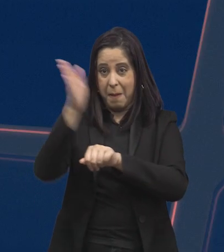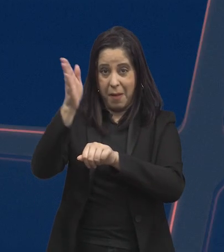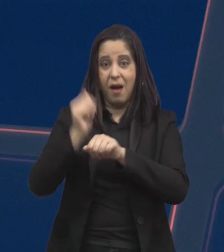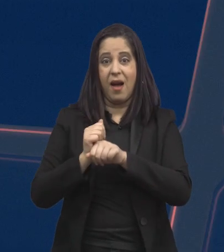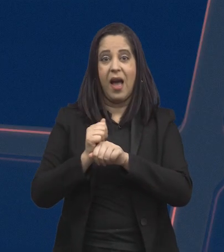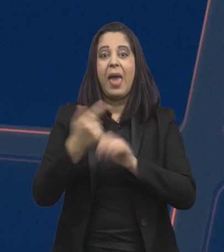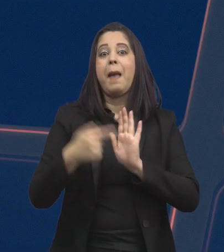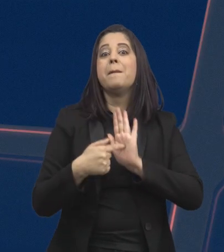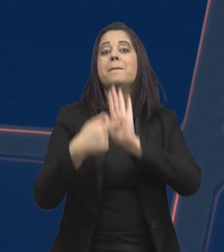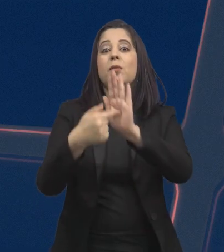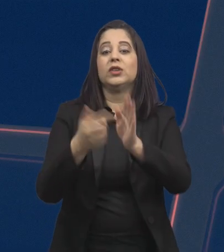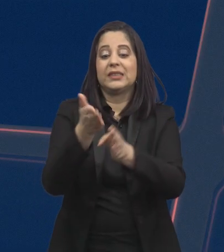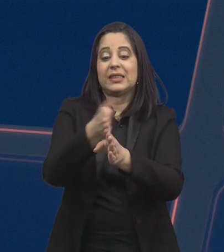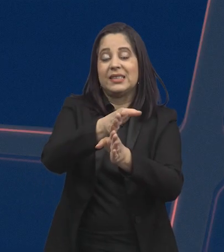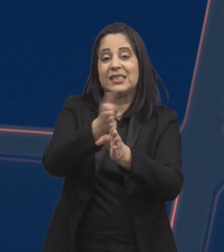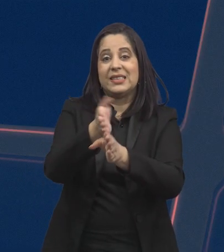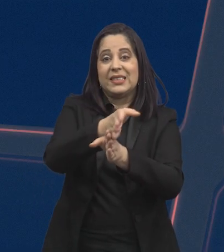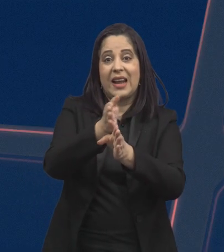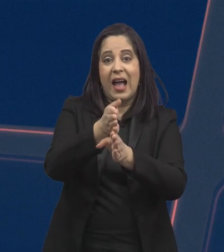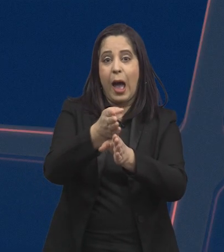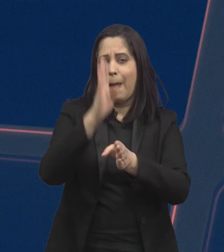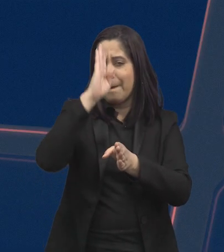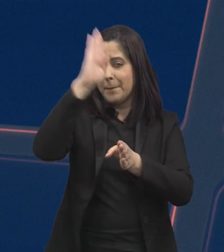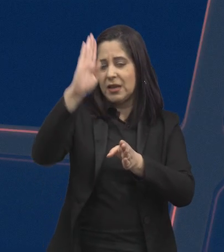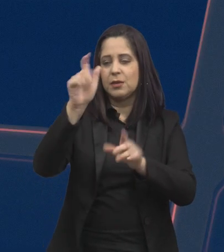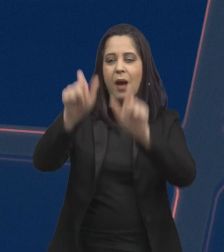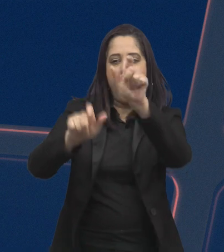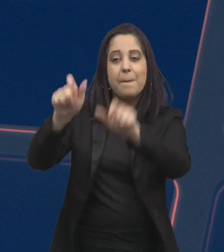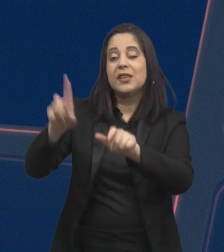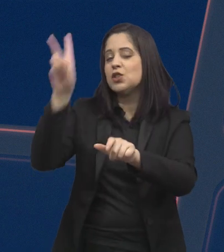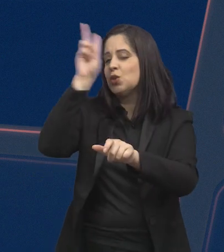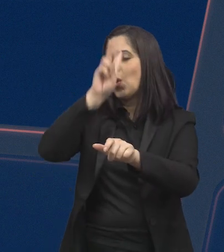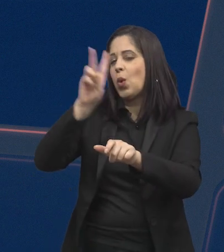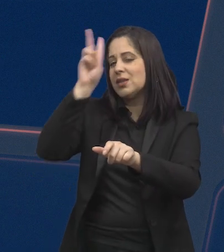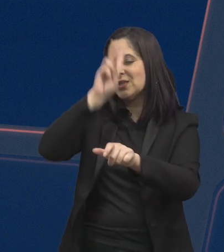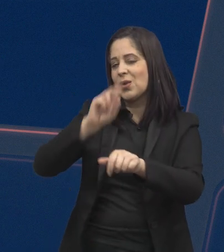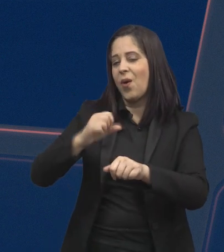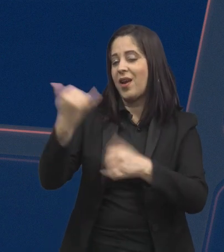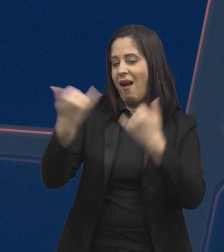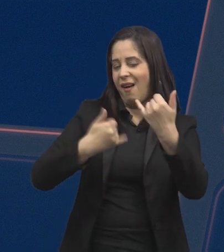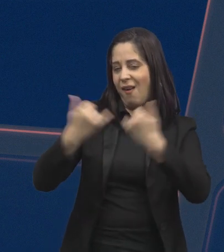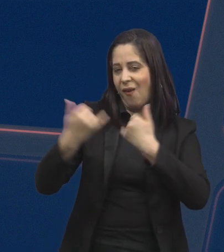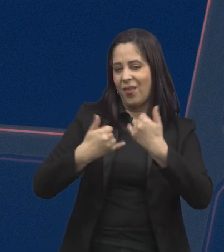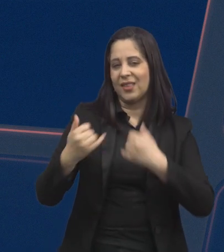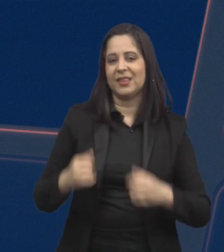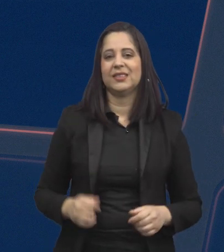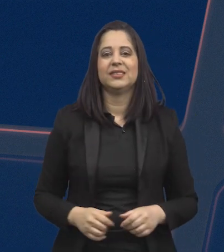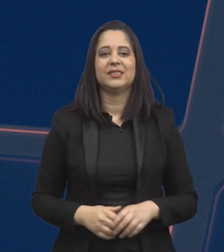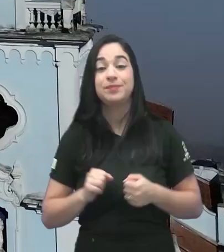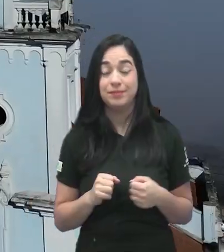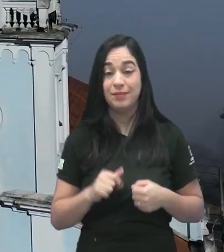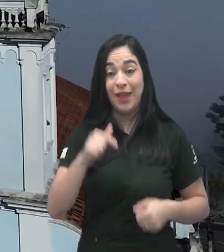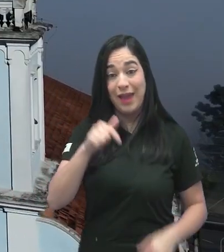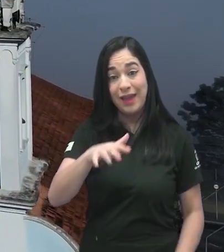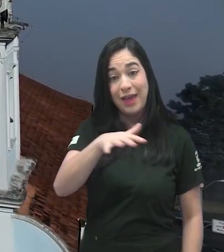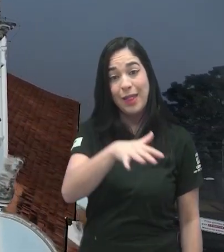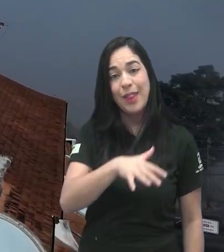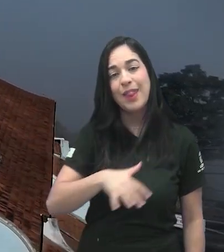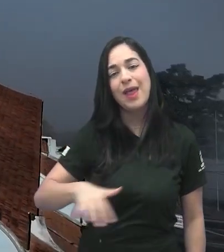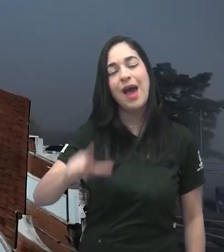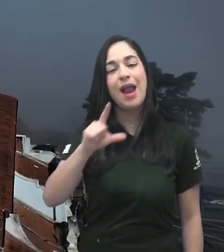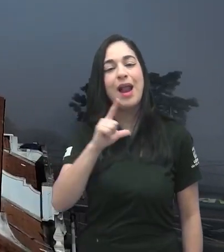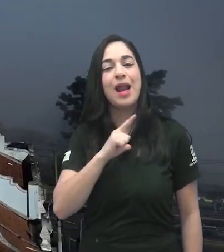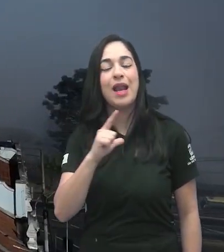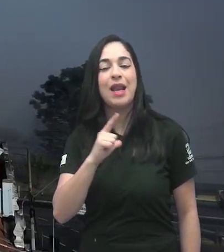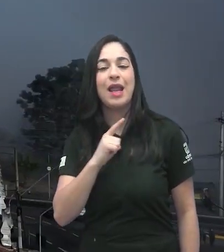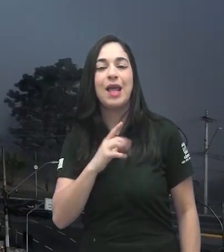cidade para mostrar os limites geográficos e principalmente as histórias de quem mora nesses lugares. Aqui,